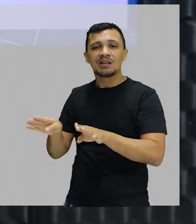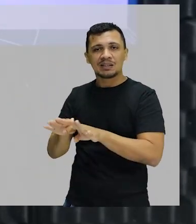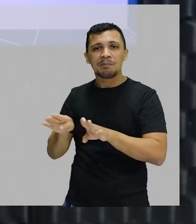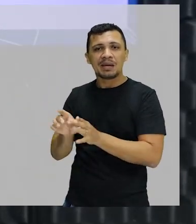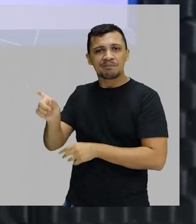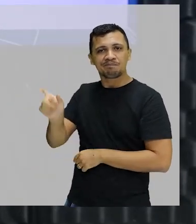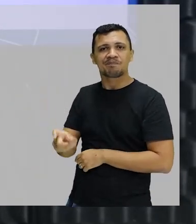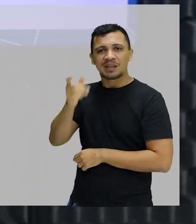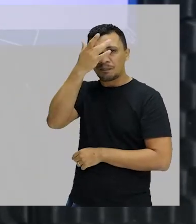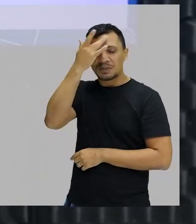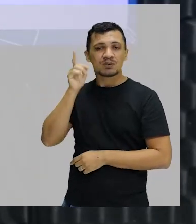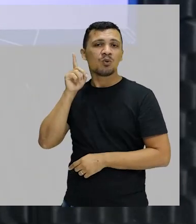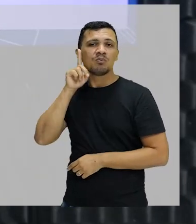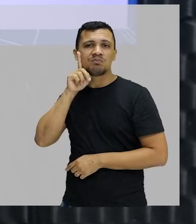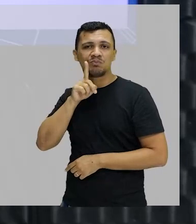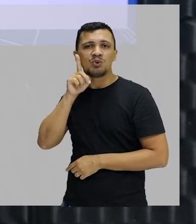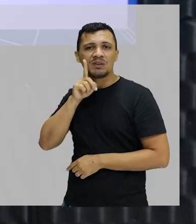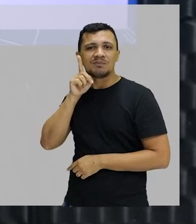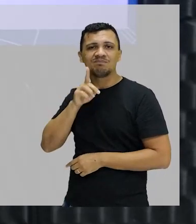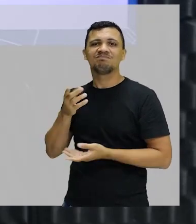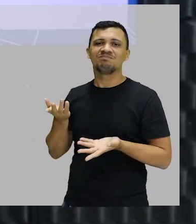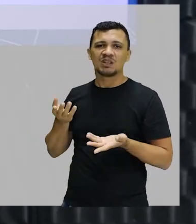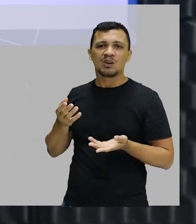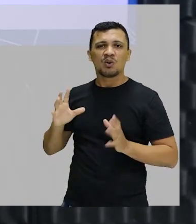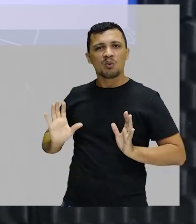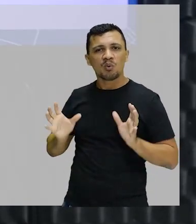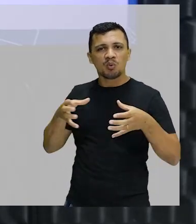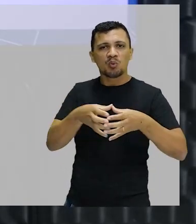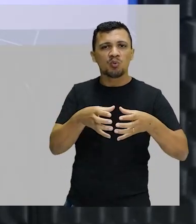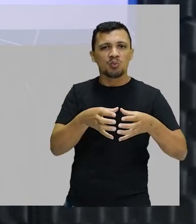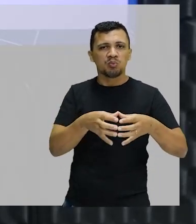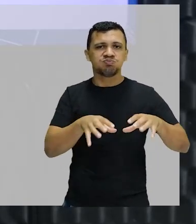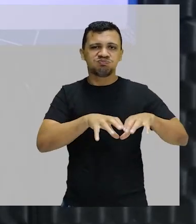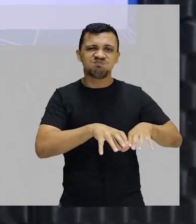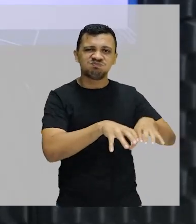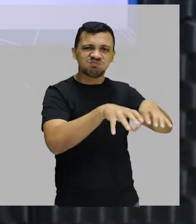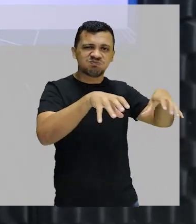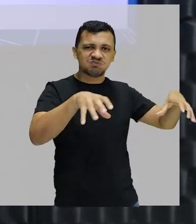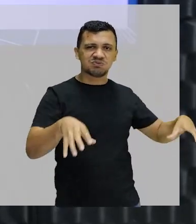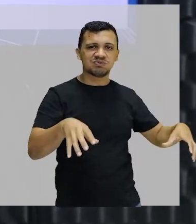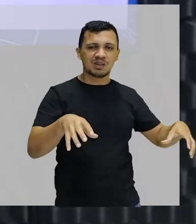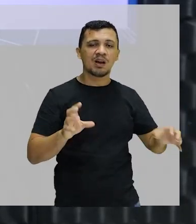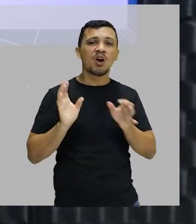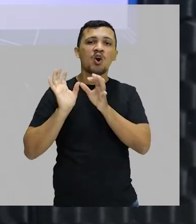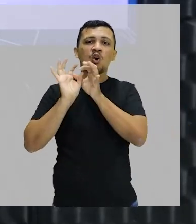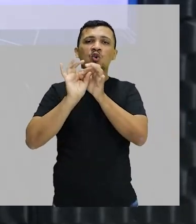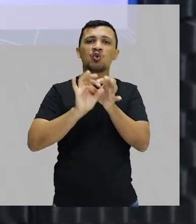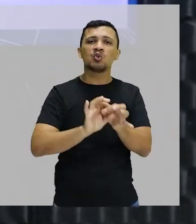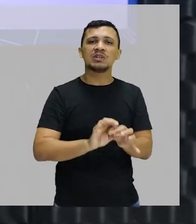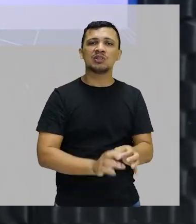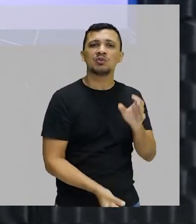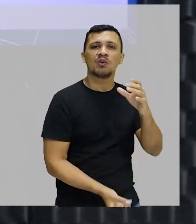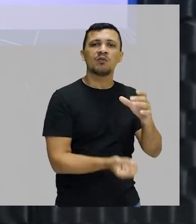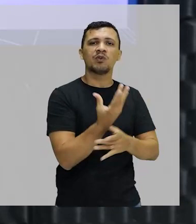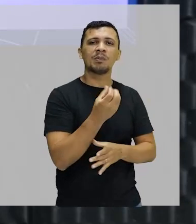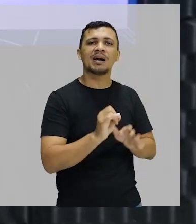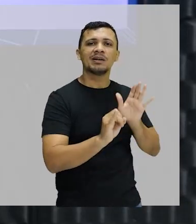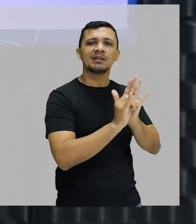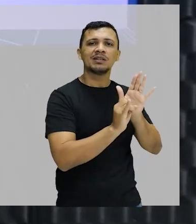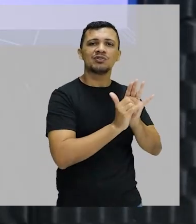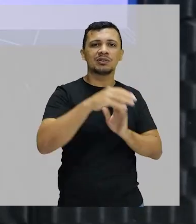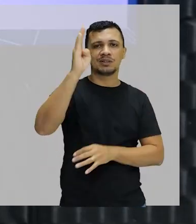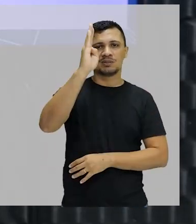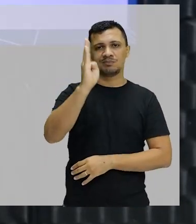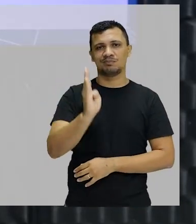pacote, né, de grupos estigmatizados, segregados socialmente, nesse contexto de formação de uma identidade